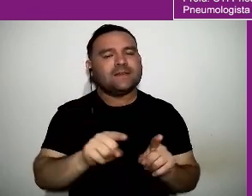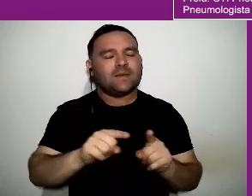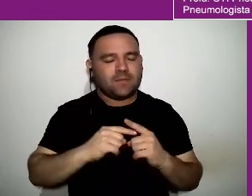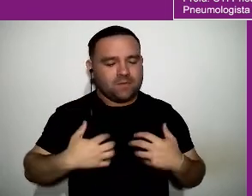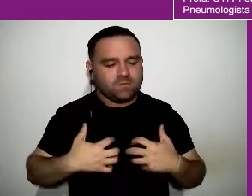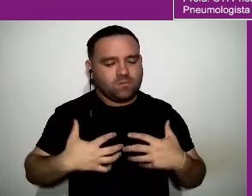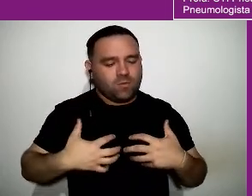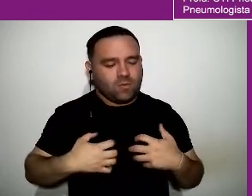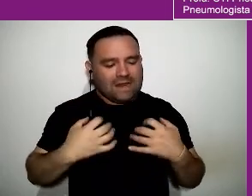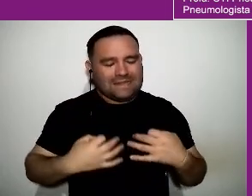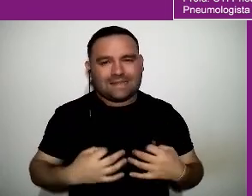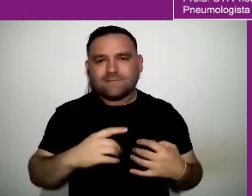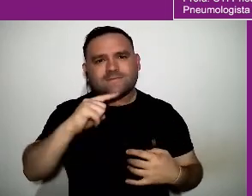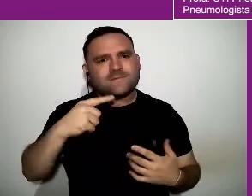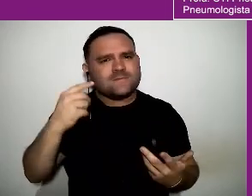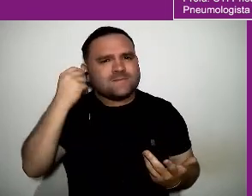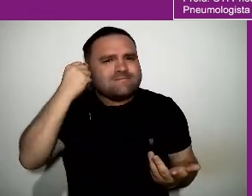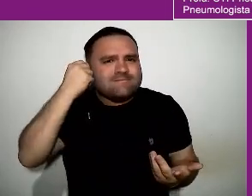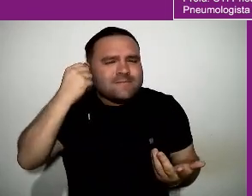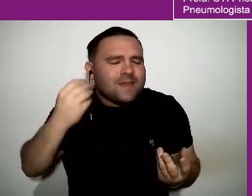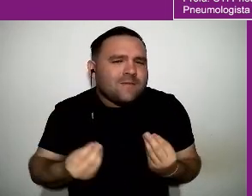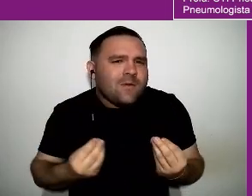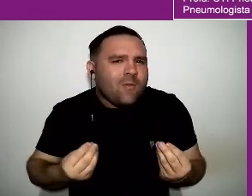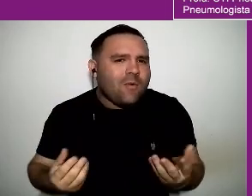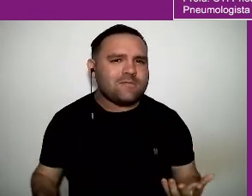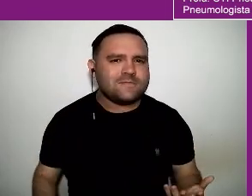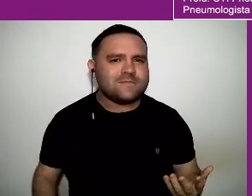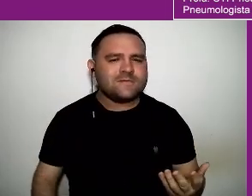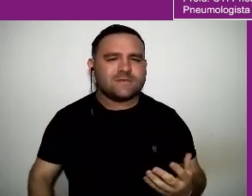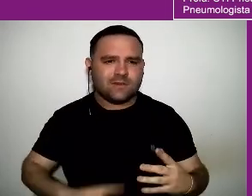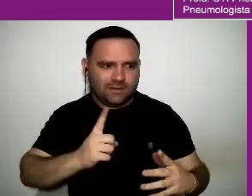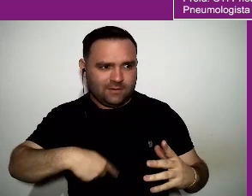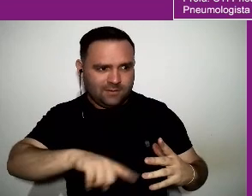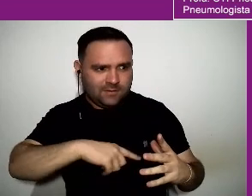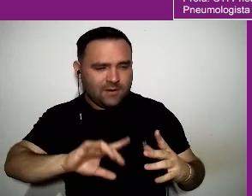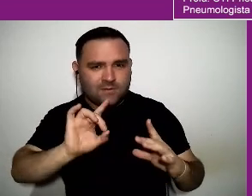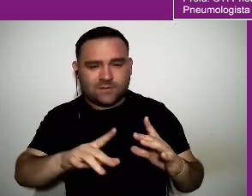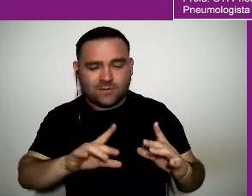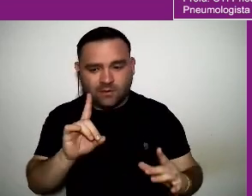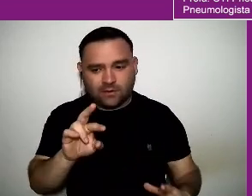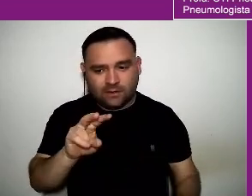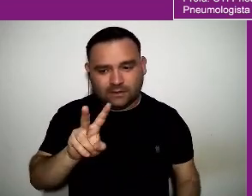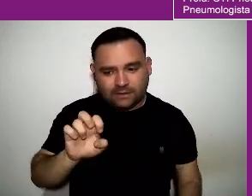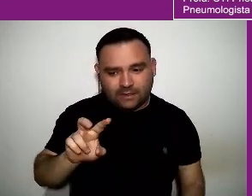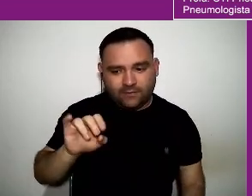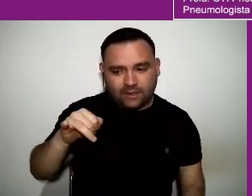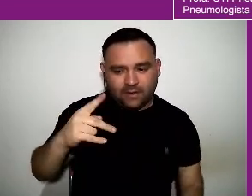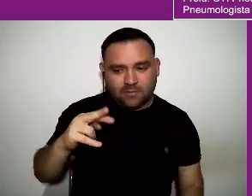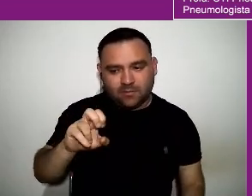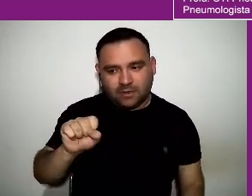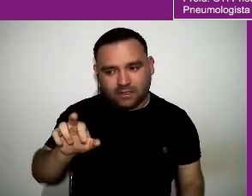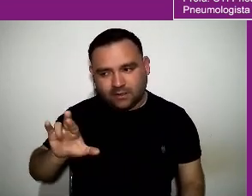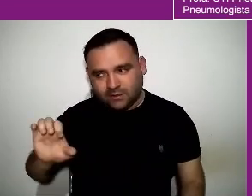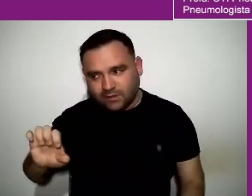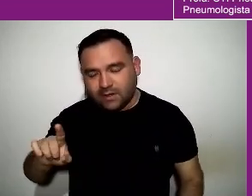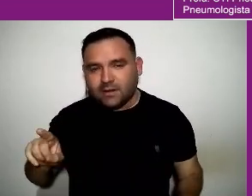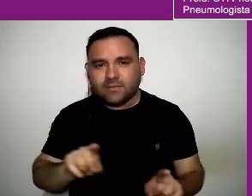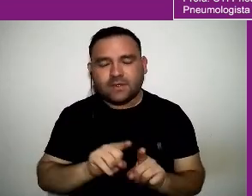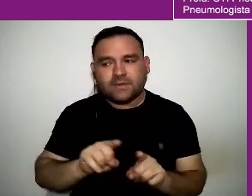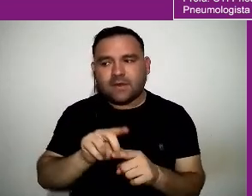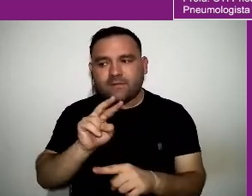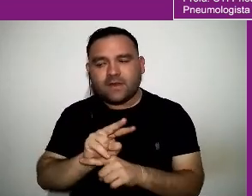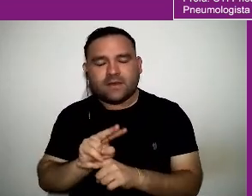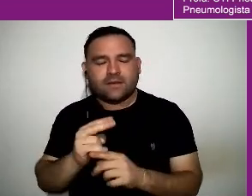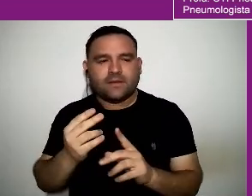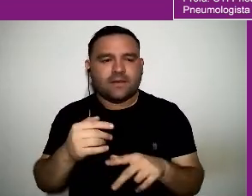de forma efetiva. Vamos, então, investir somente no driving pressure, mas na ventilação assistida é